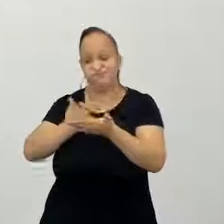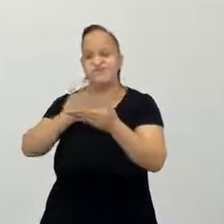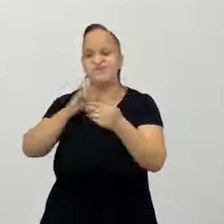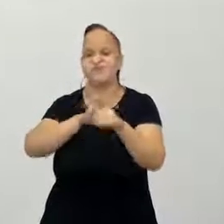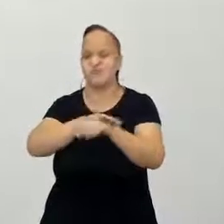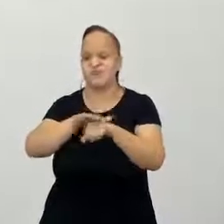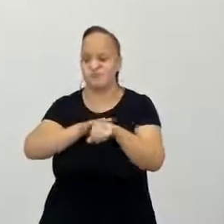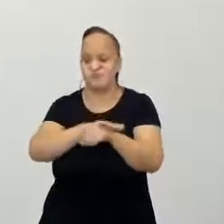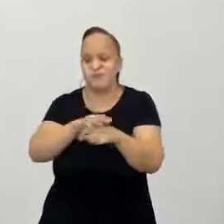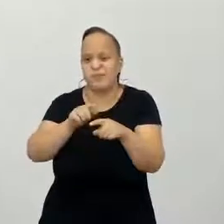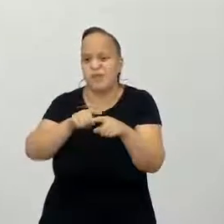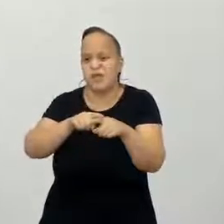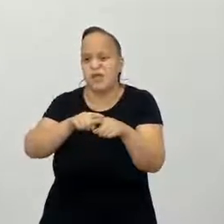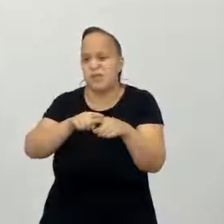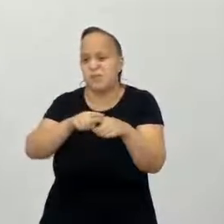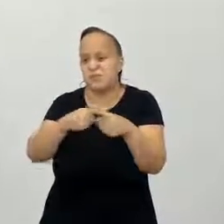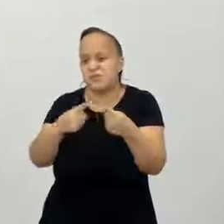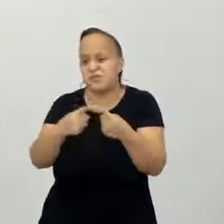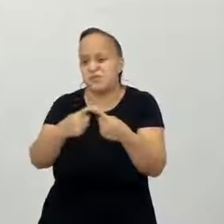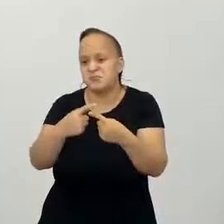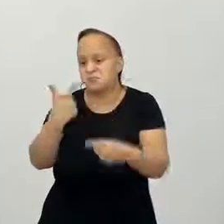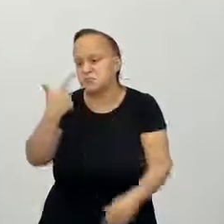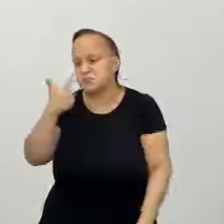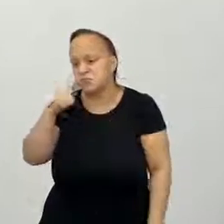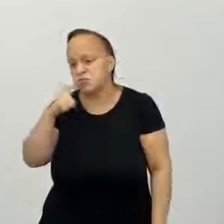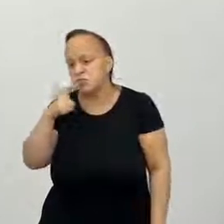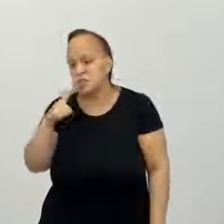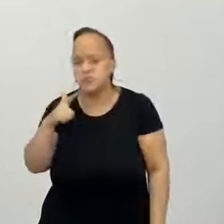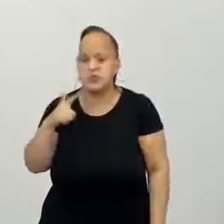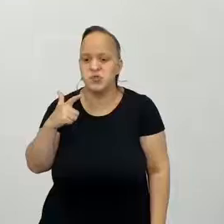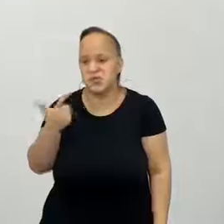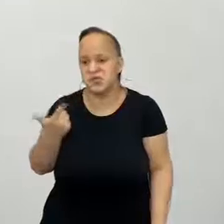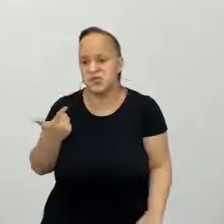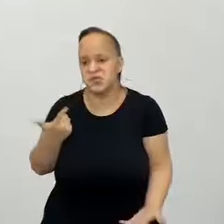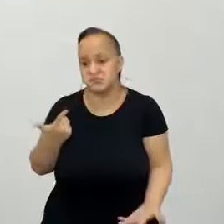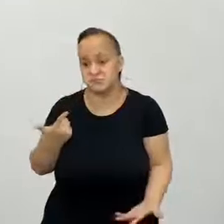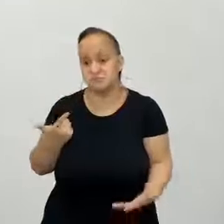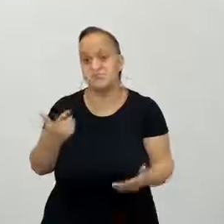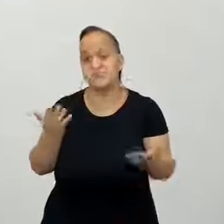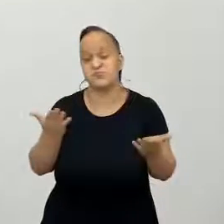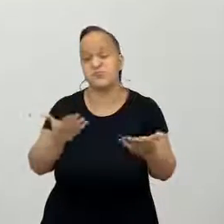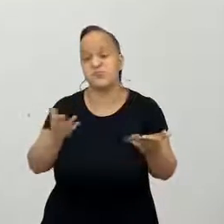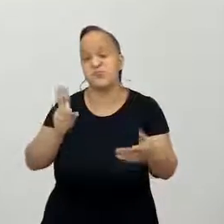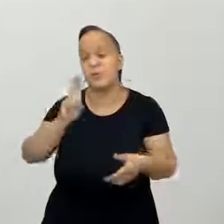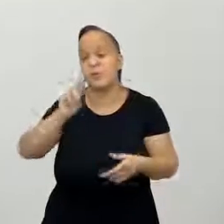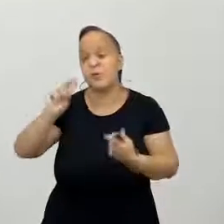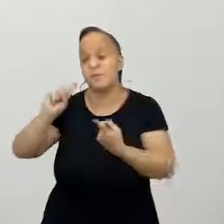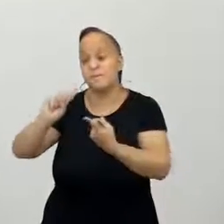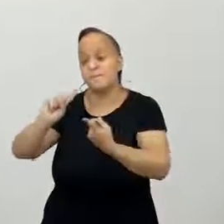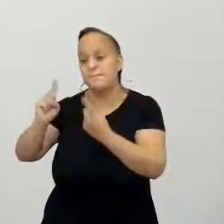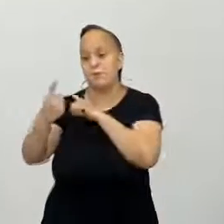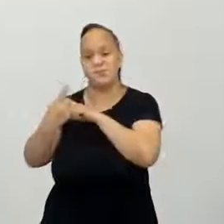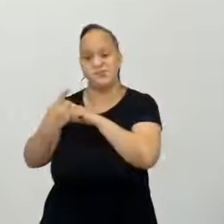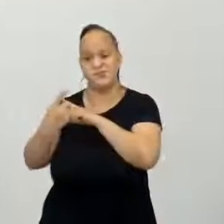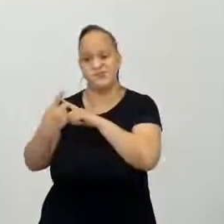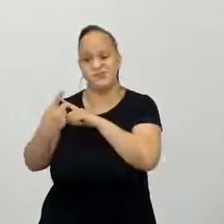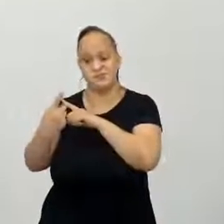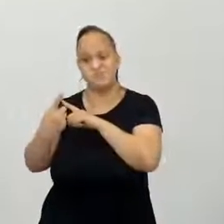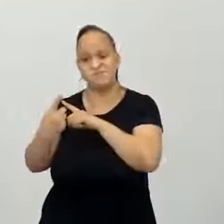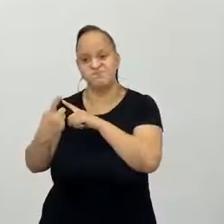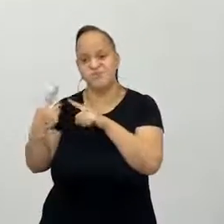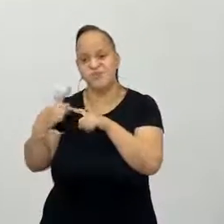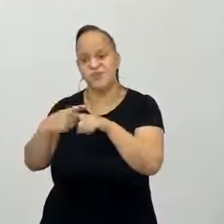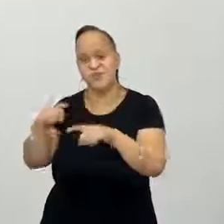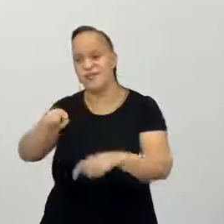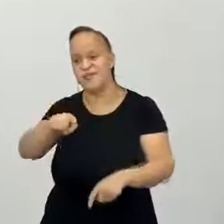fala assim, mas não tem novidade, eu sempre fiz isso. Hoje a gente chama de sala de aula invertida, né, com uma sistematização